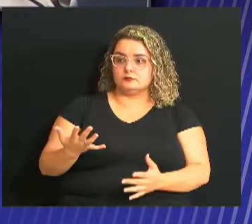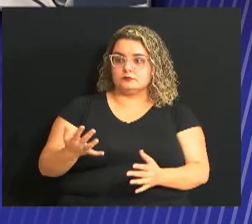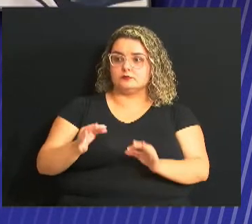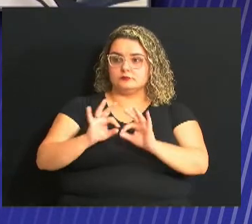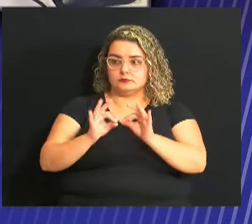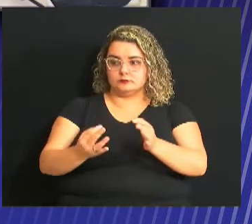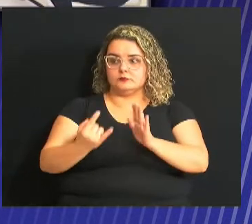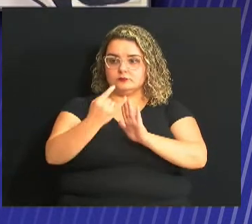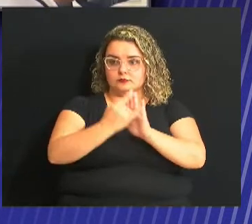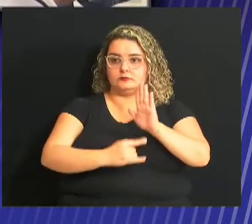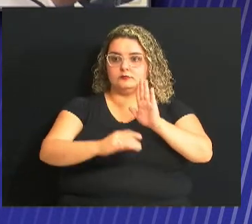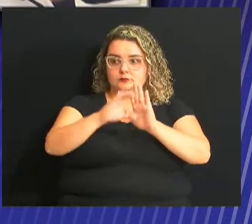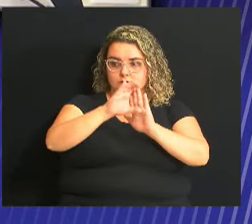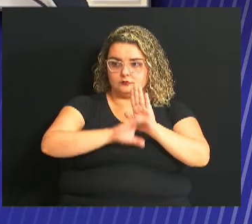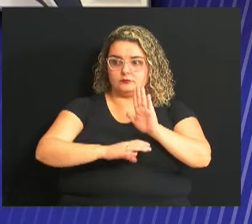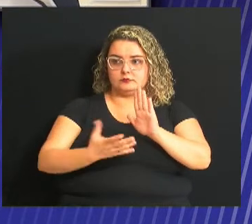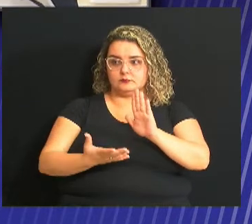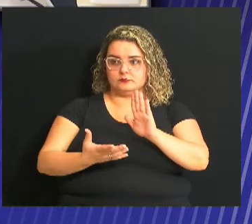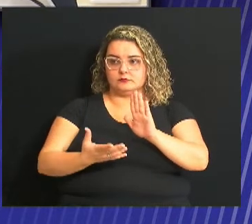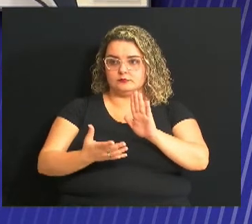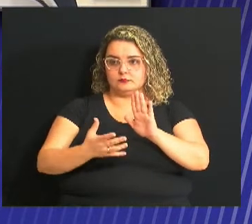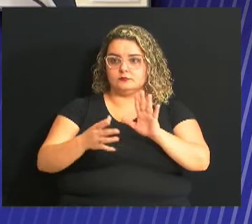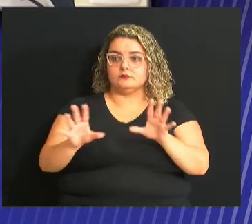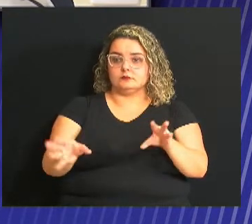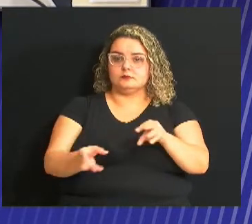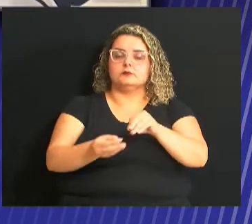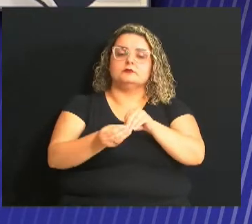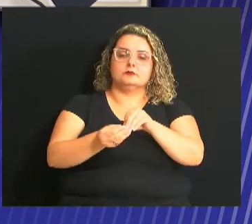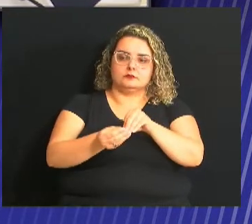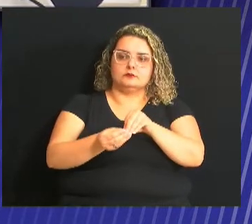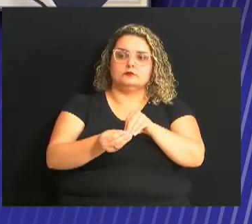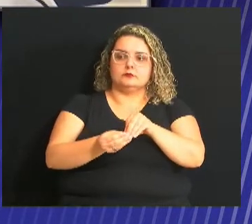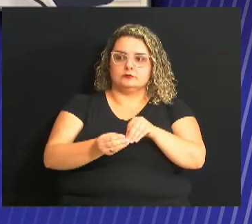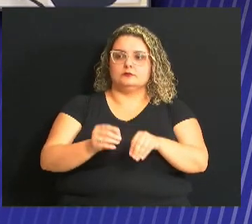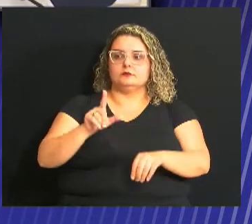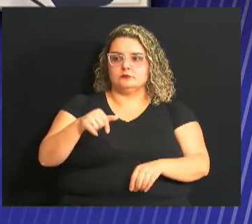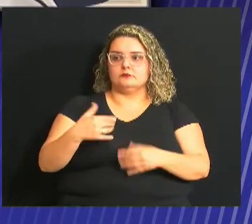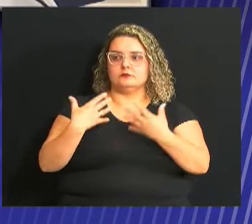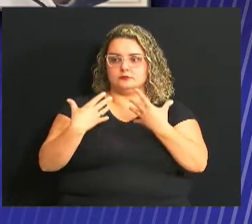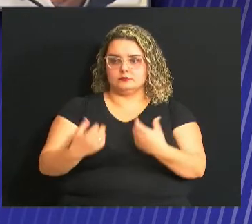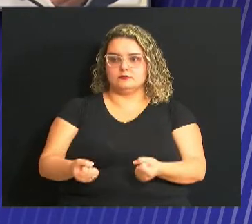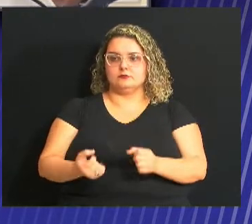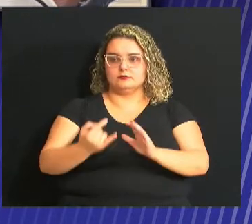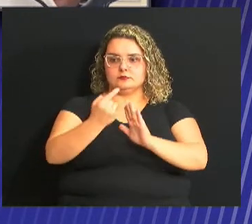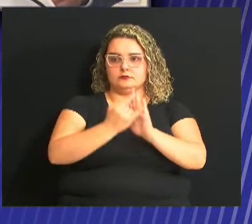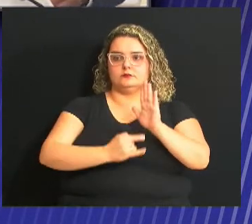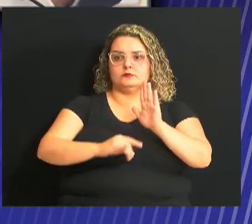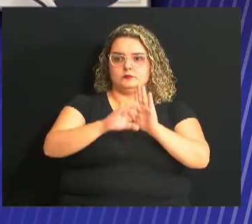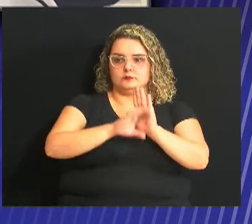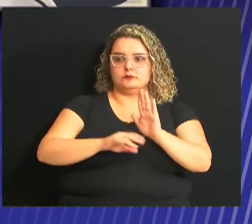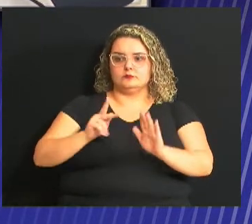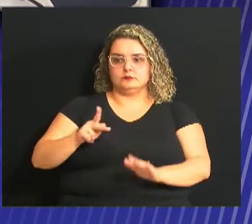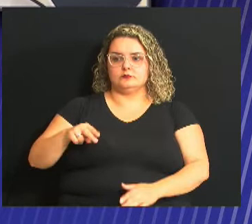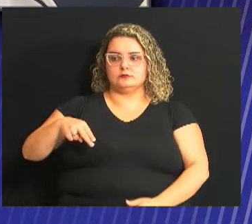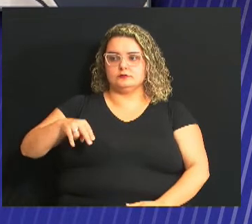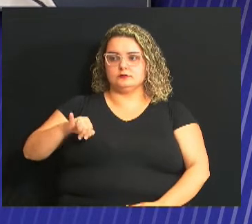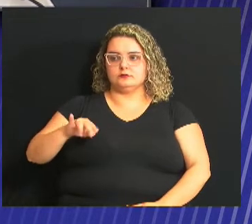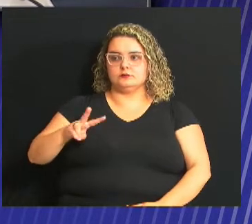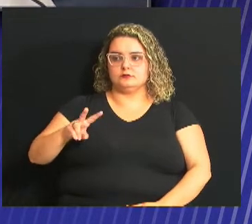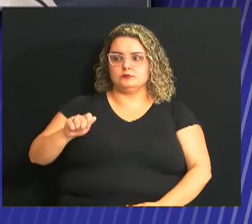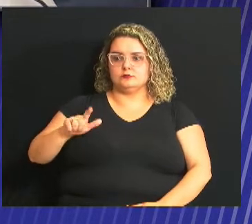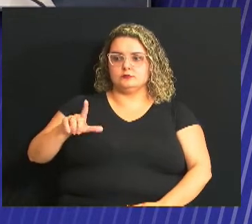currículo que eu li, eu procurei sintetizar após receber o currículo do professor Nivaldo, eu acho